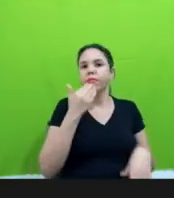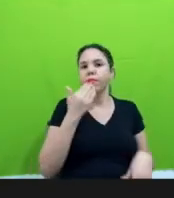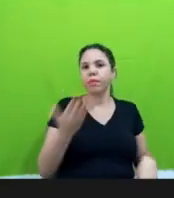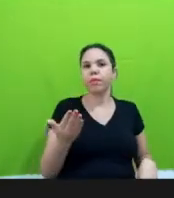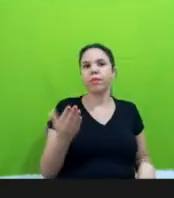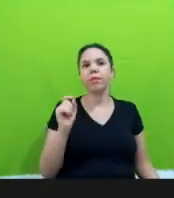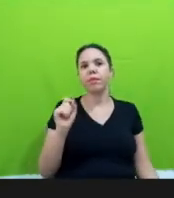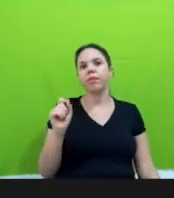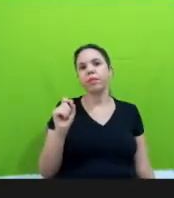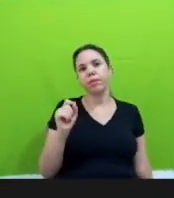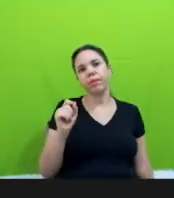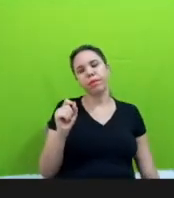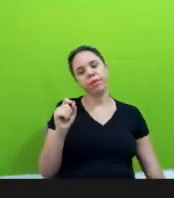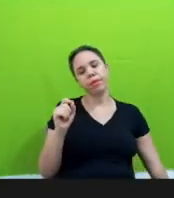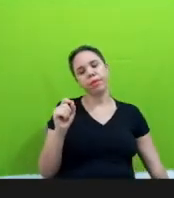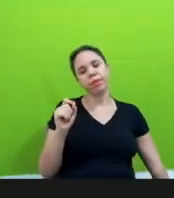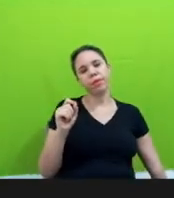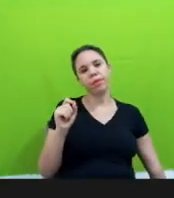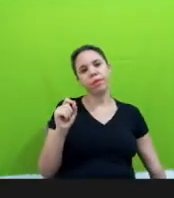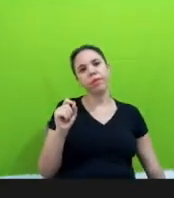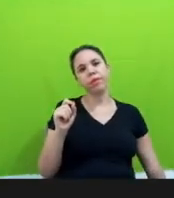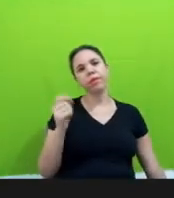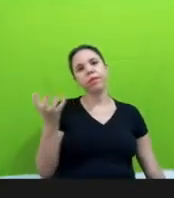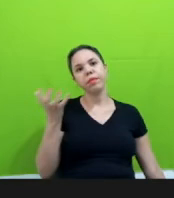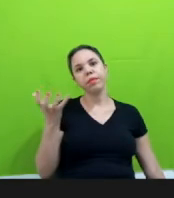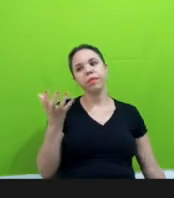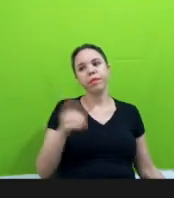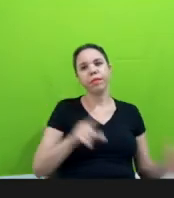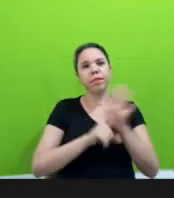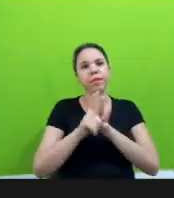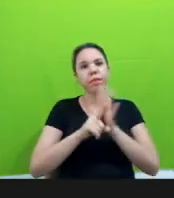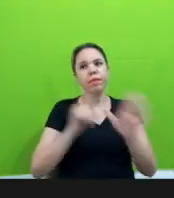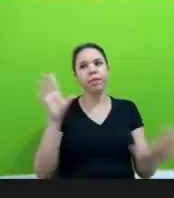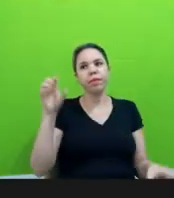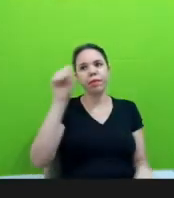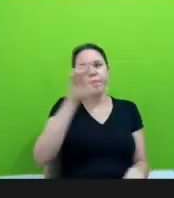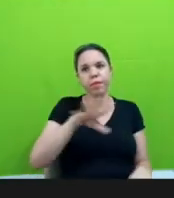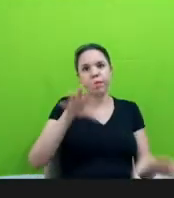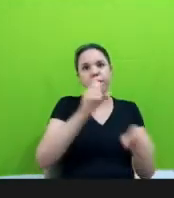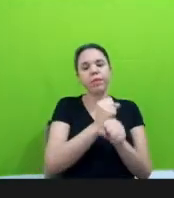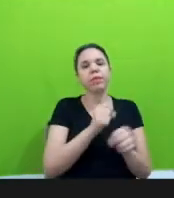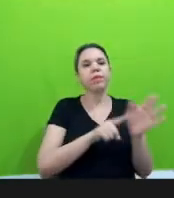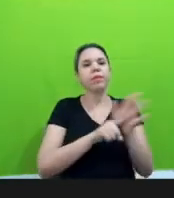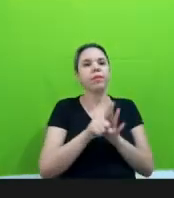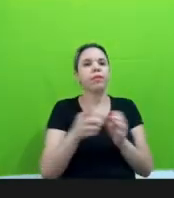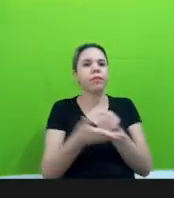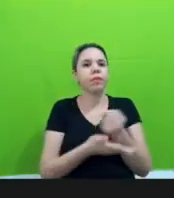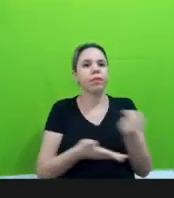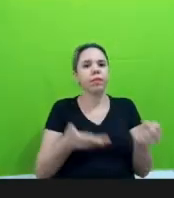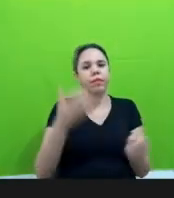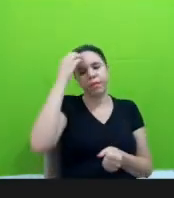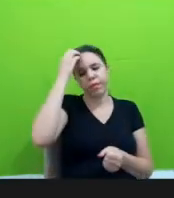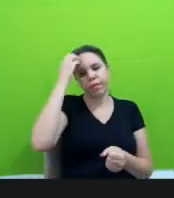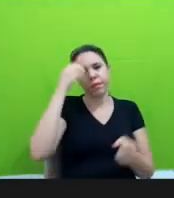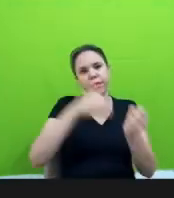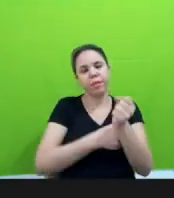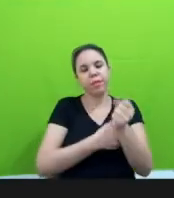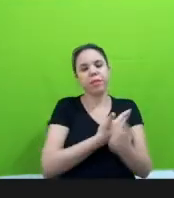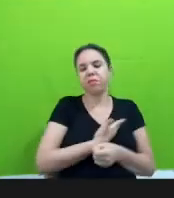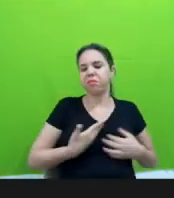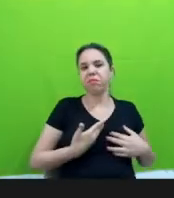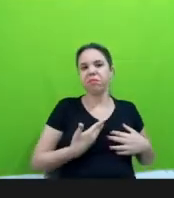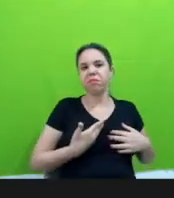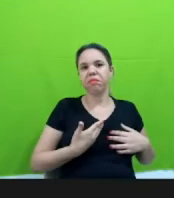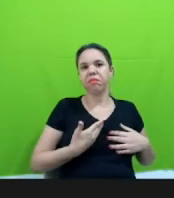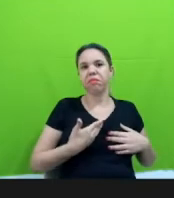que o que se quer é um dado geral, estatístico, uma base anonimizada, e o governo diz que interfere